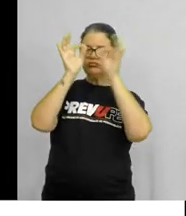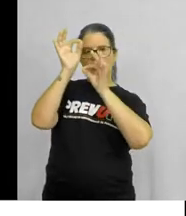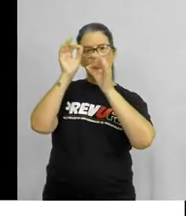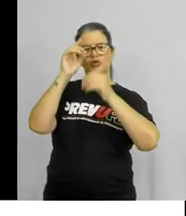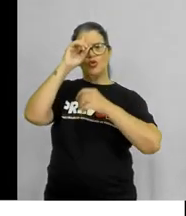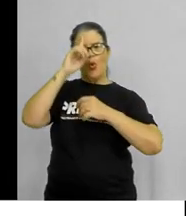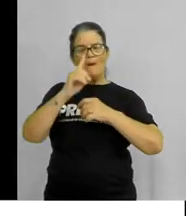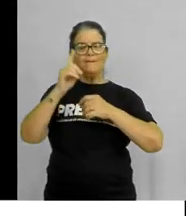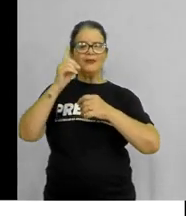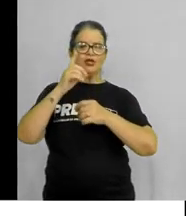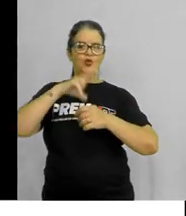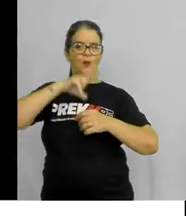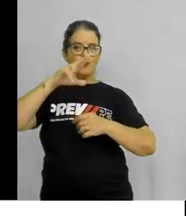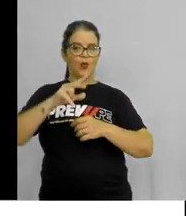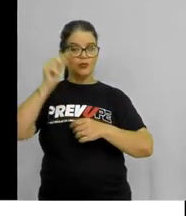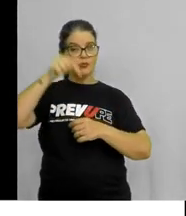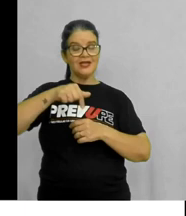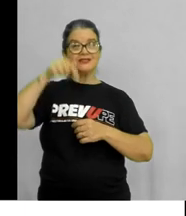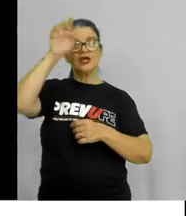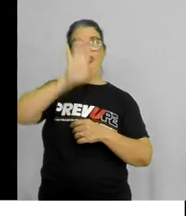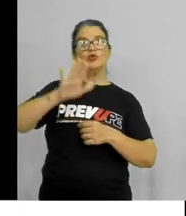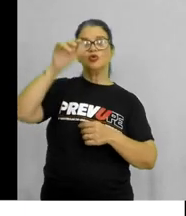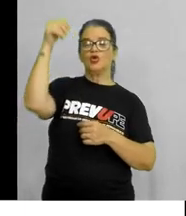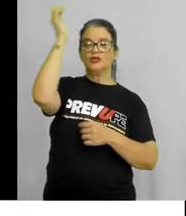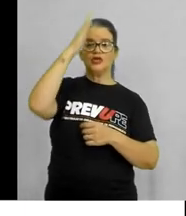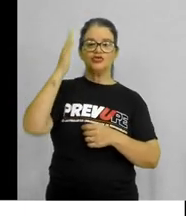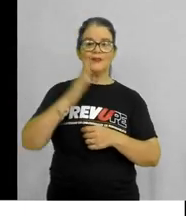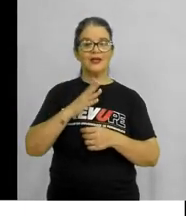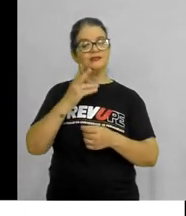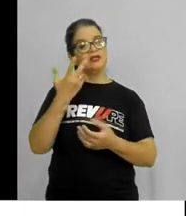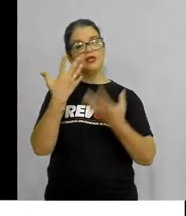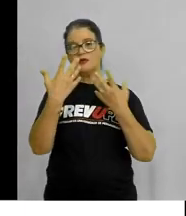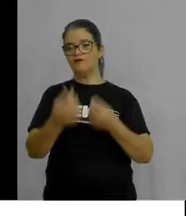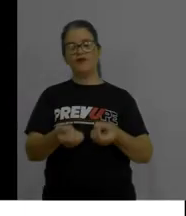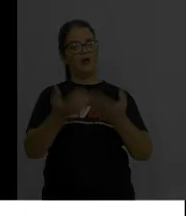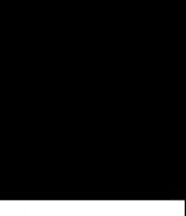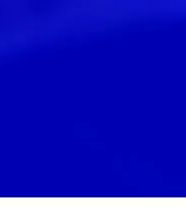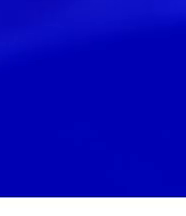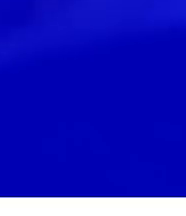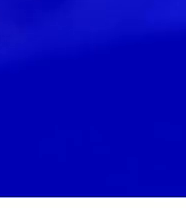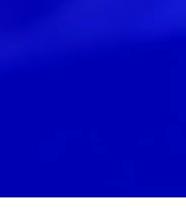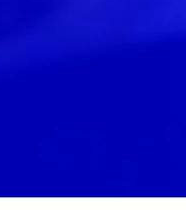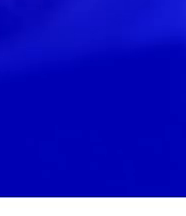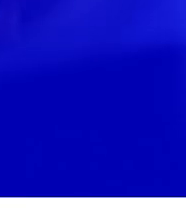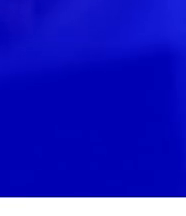português aqui no no nordeste brasileiro e se Bora para